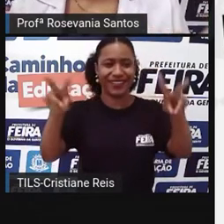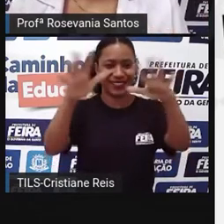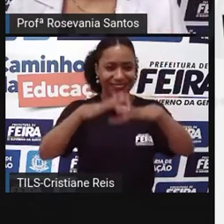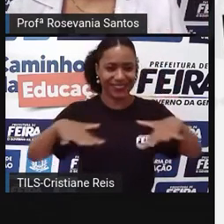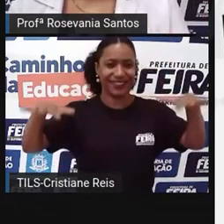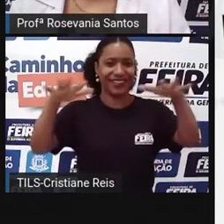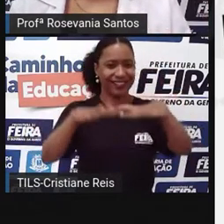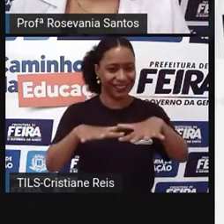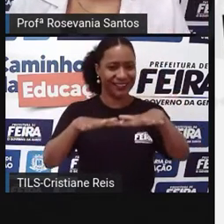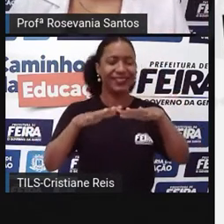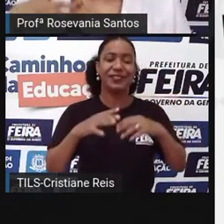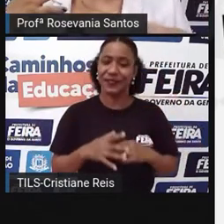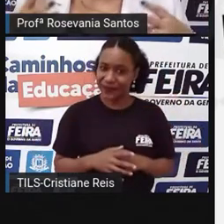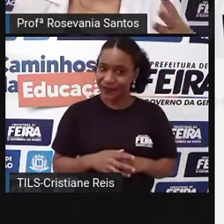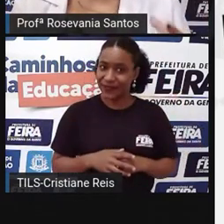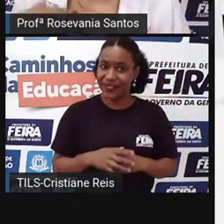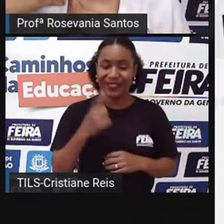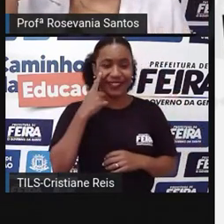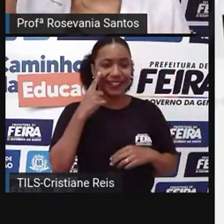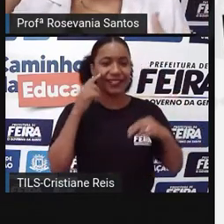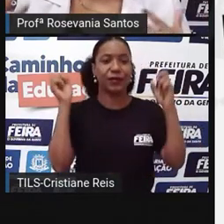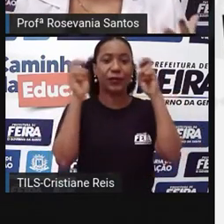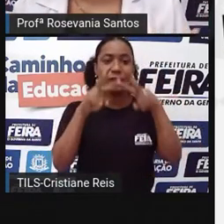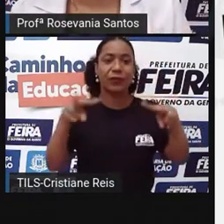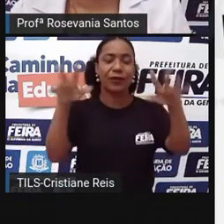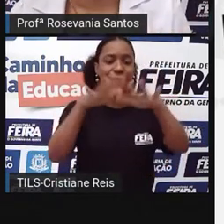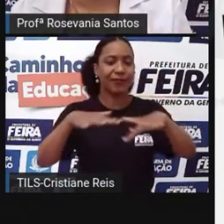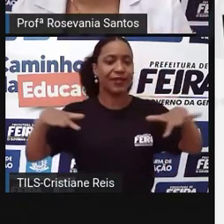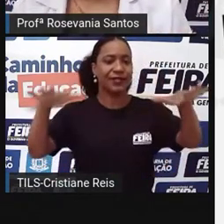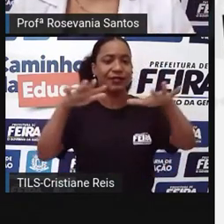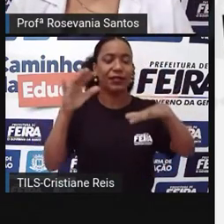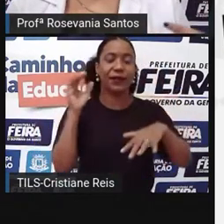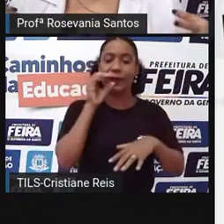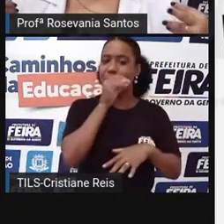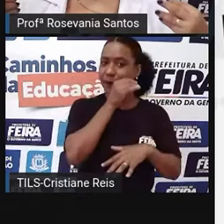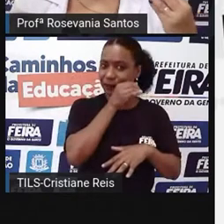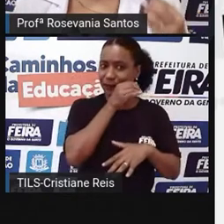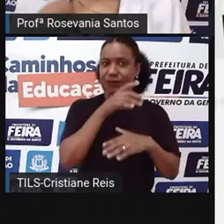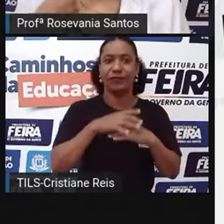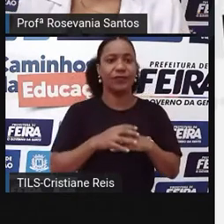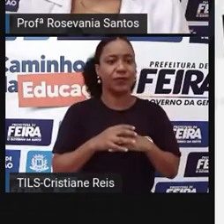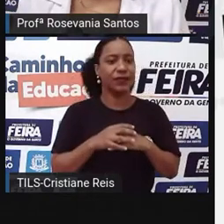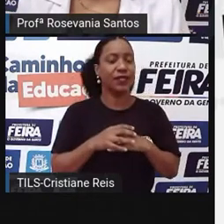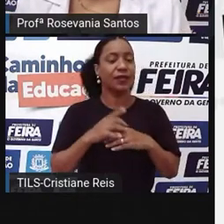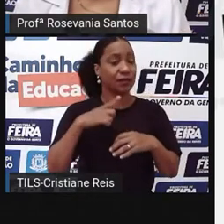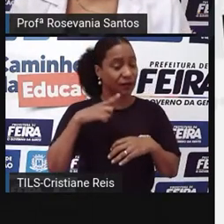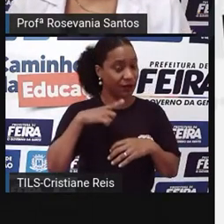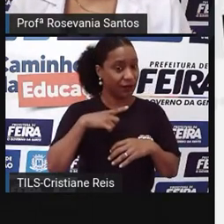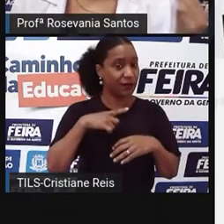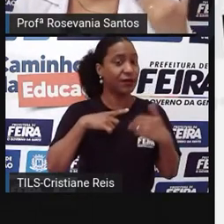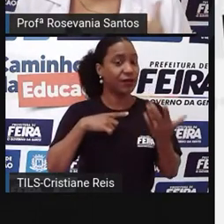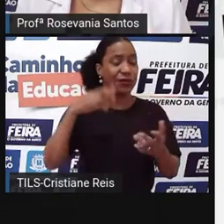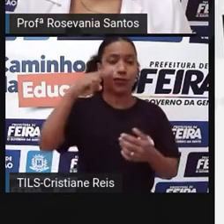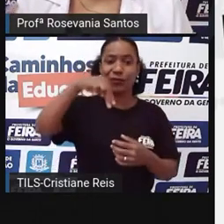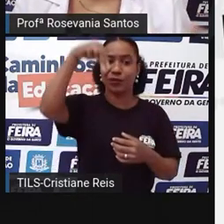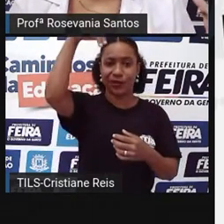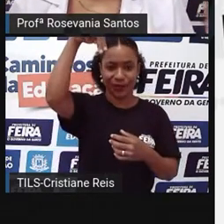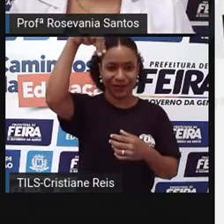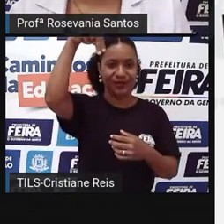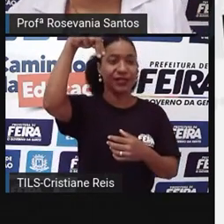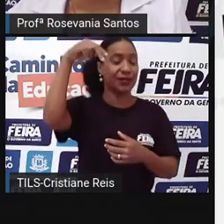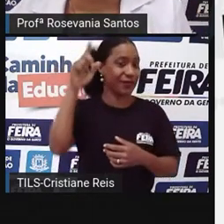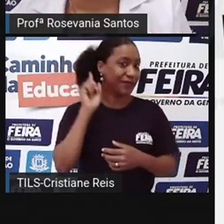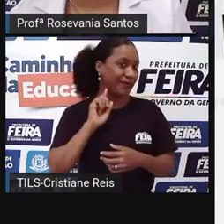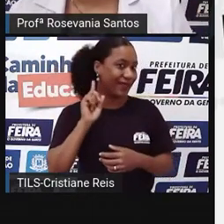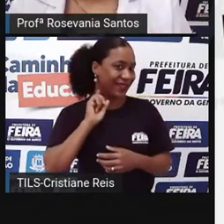totalmente diferentes, desde aquelas paisagens mais quentes, né, como o próprio norte, né, de Minas Gerais, até paisagens